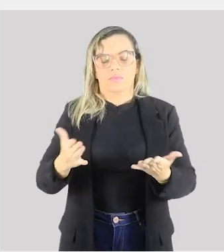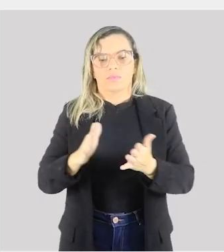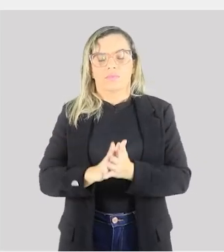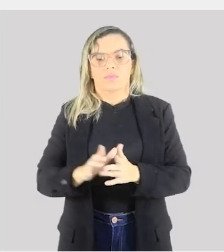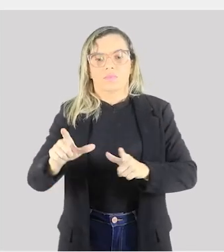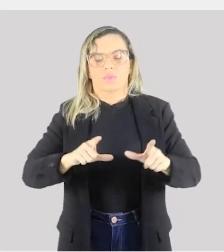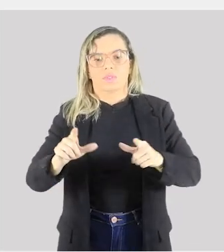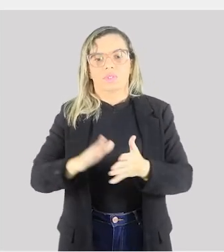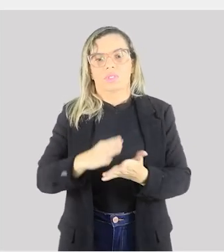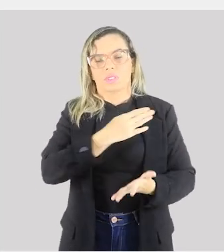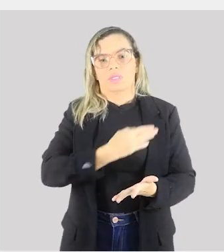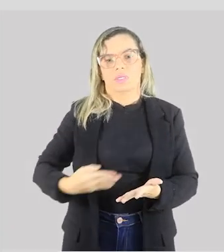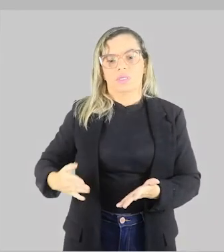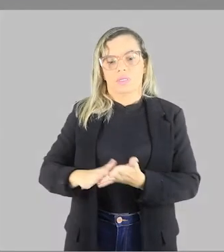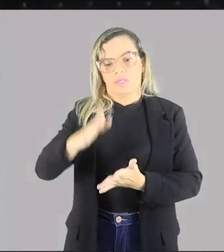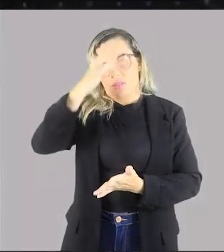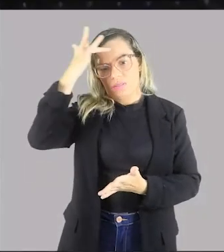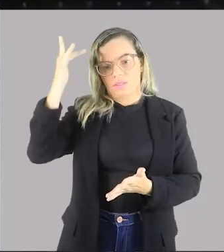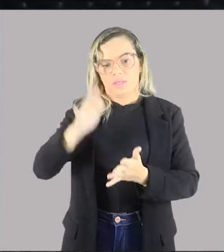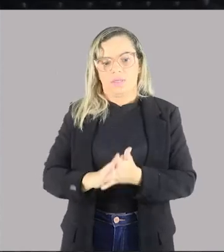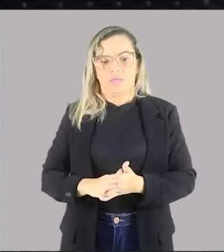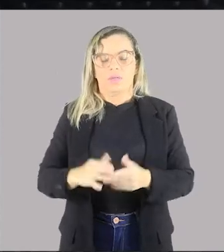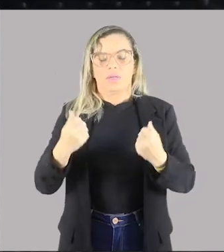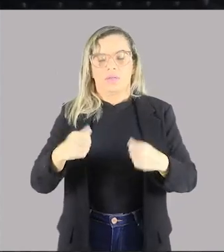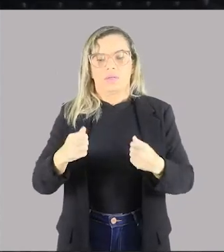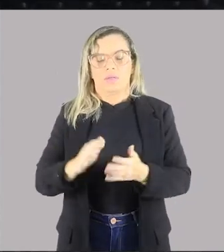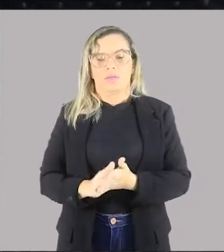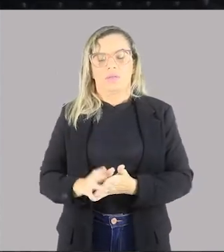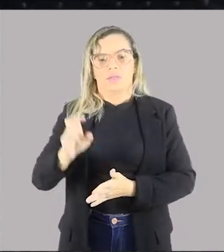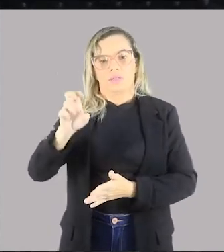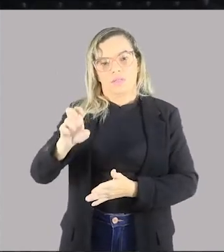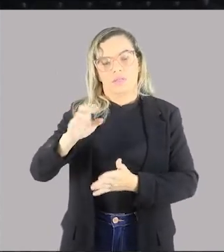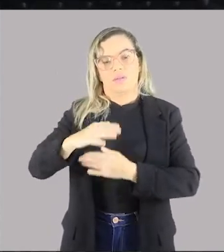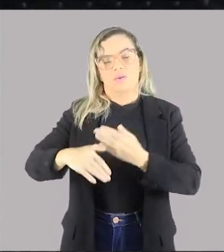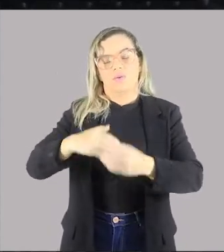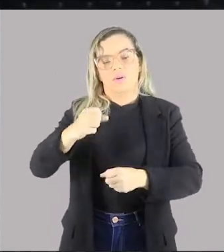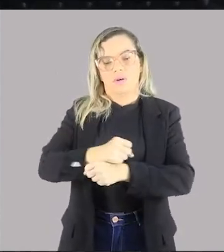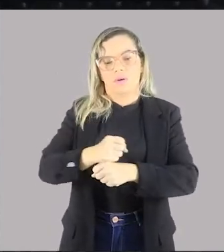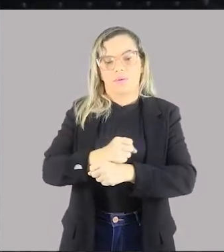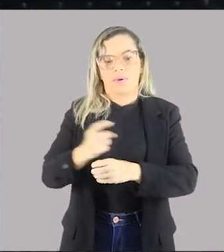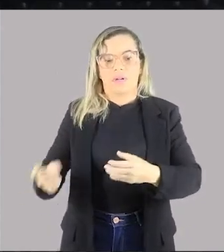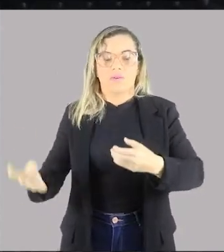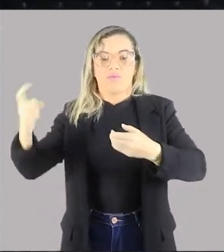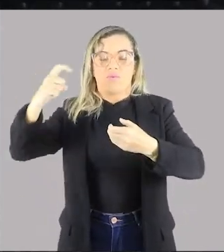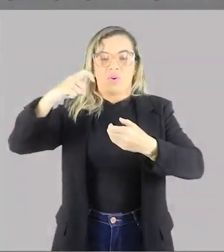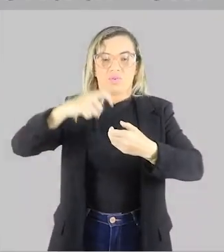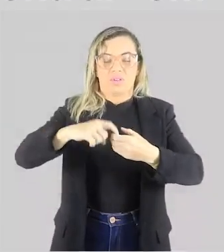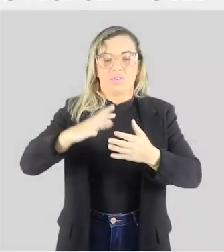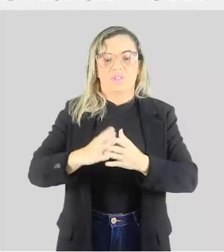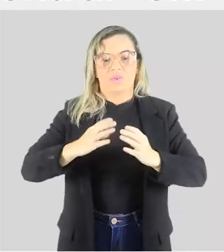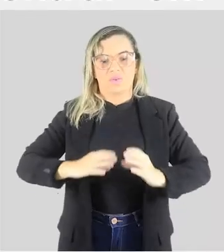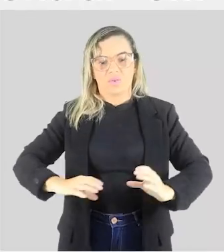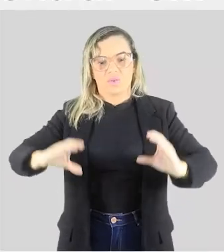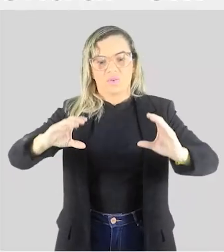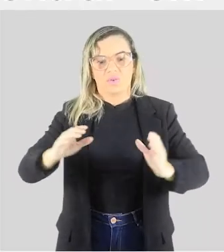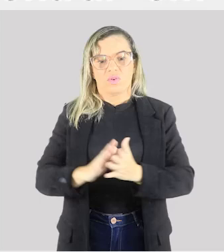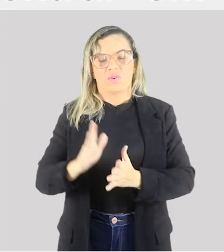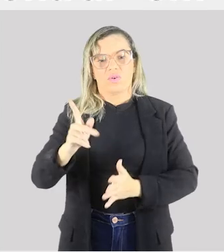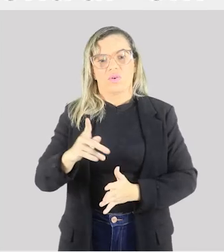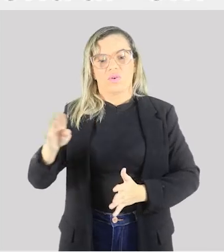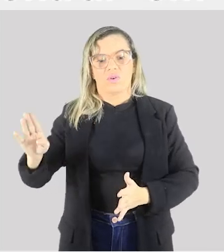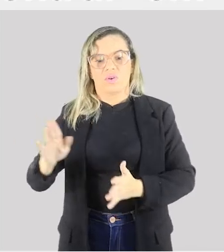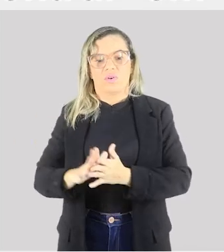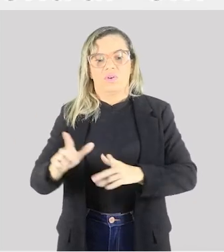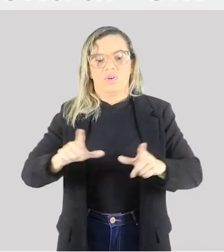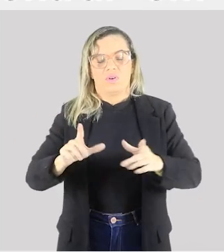servidor precisará de 5 anos para novamente retornar ao serviço público, certo? Fora das hipóteses de demissão, nós